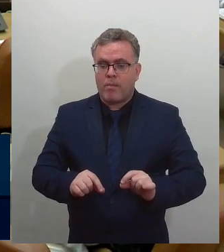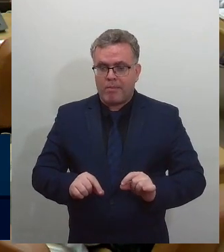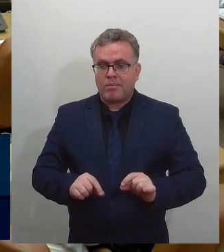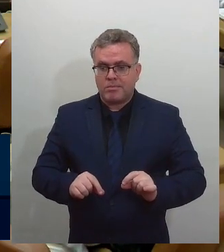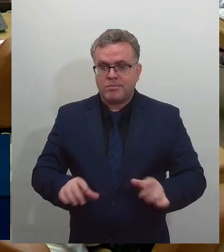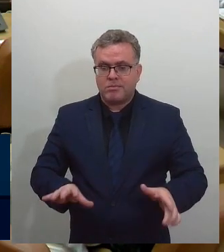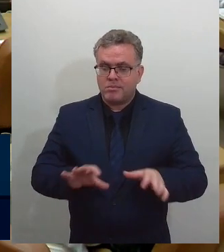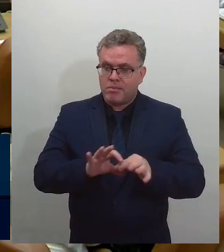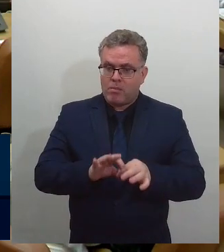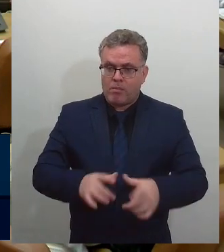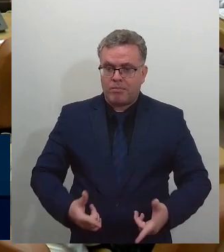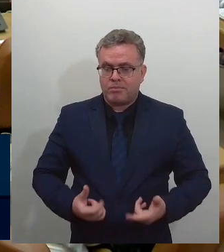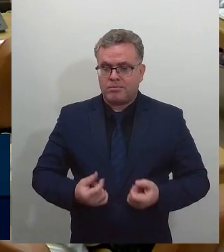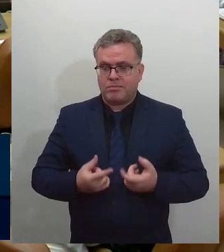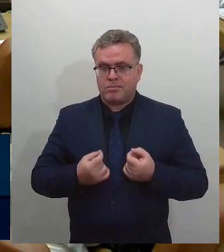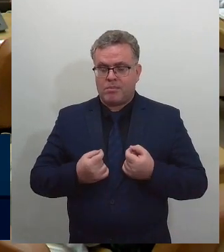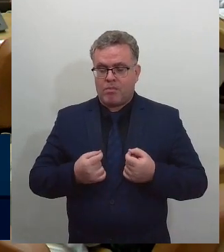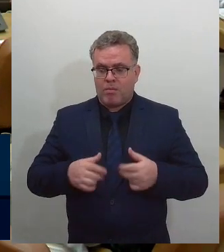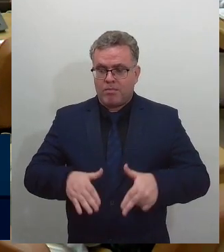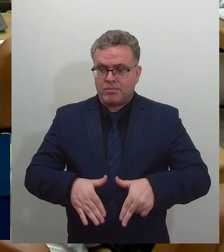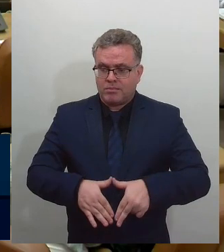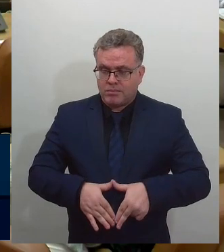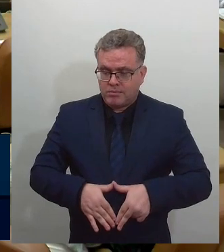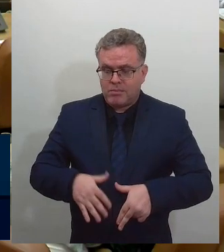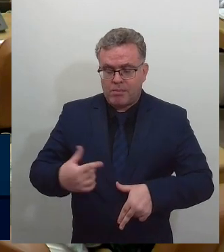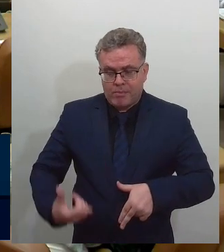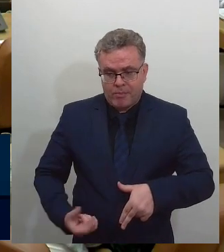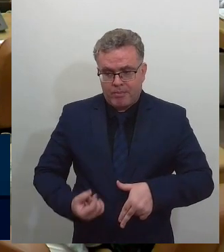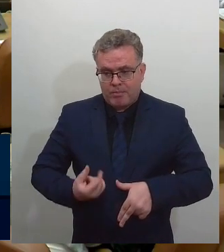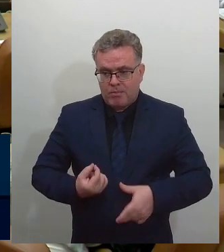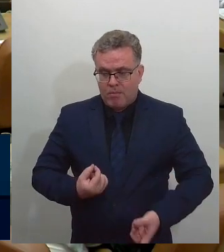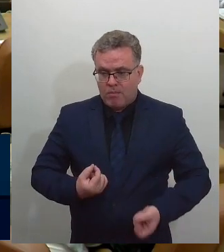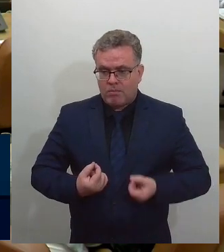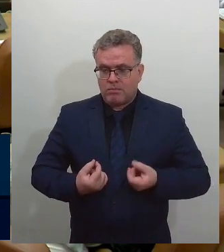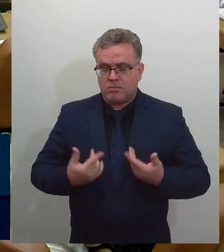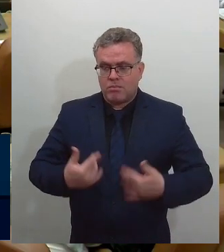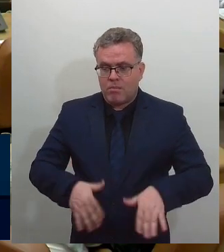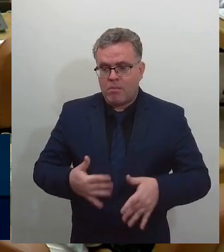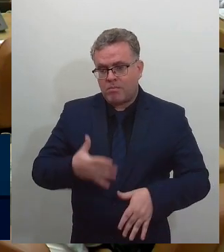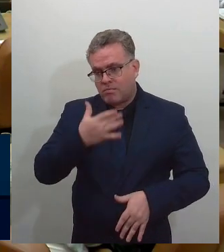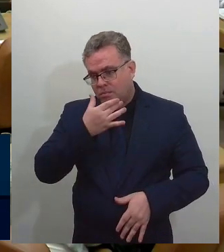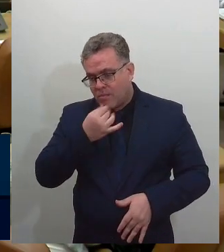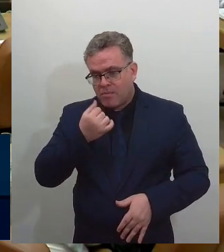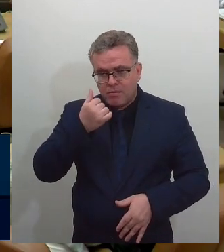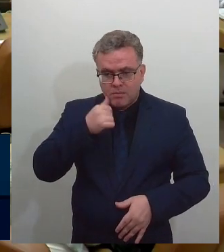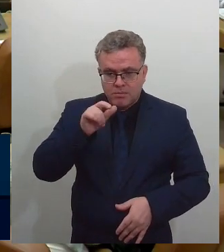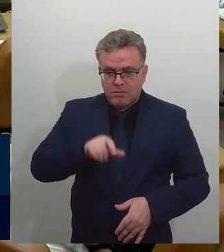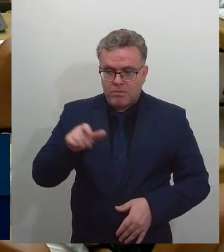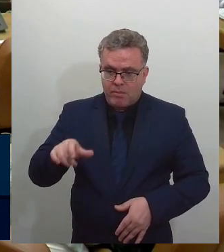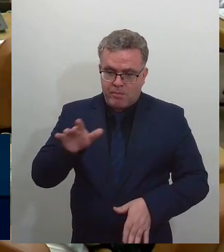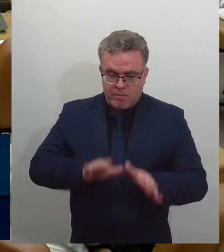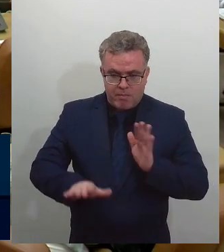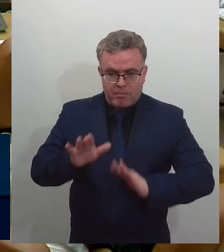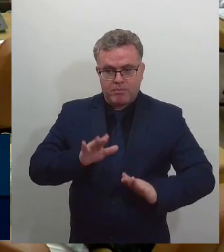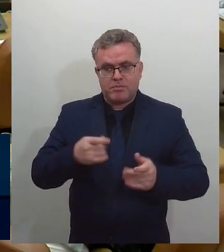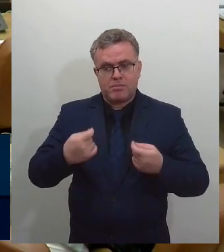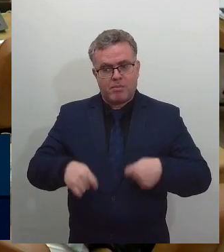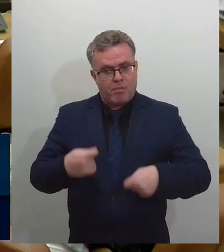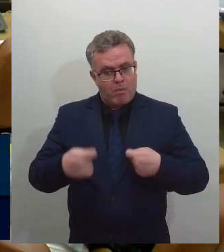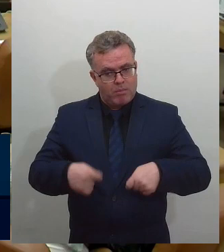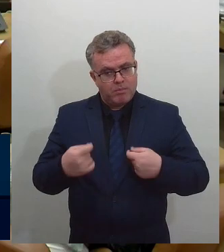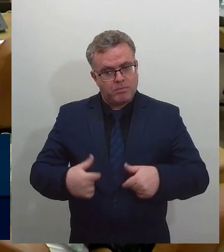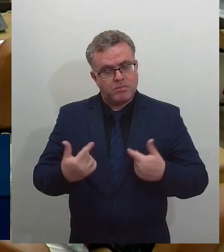útero. E tanto os meninos como as meninas devem ser vacinadas. E a gente vê que vem tendo